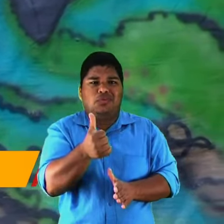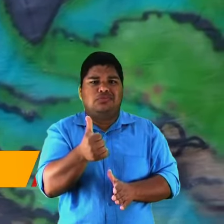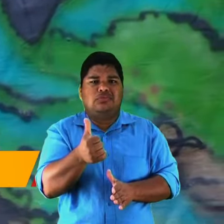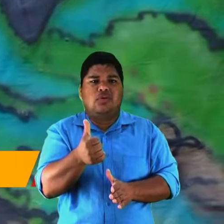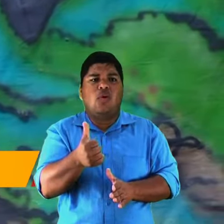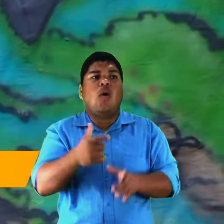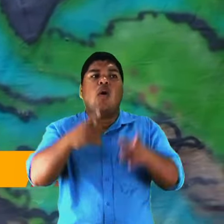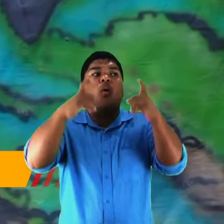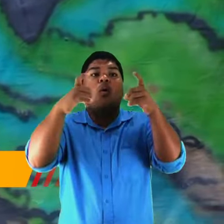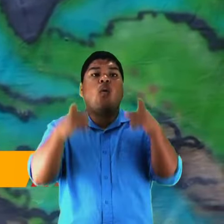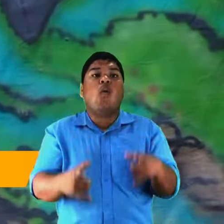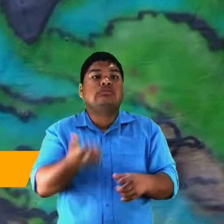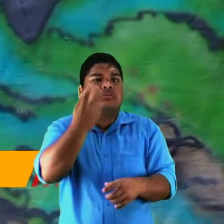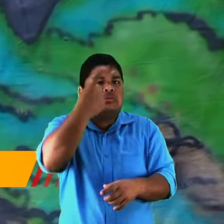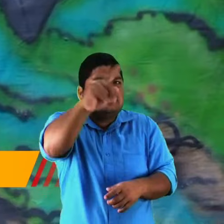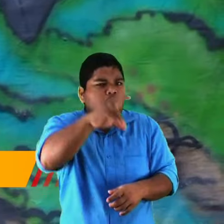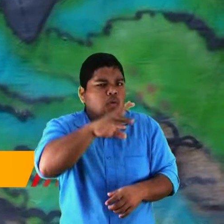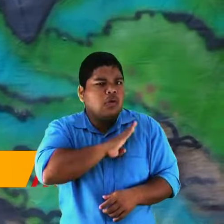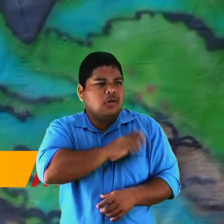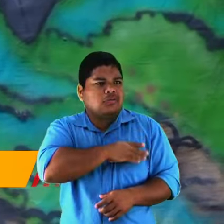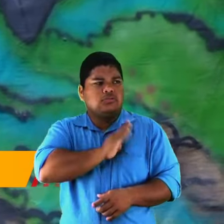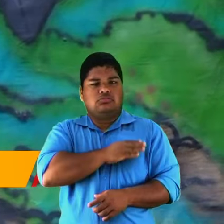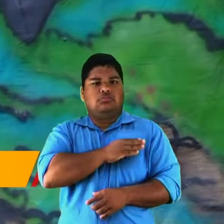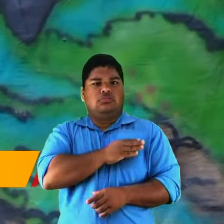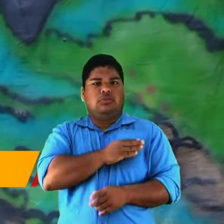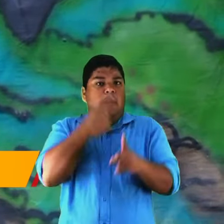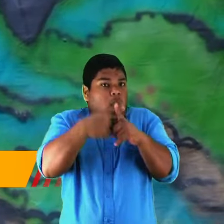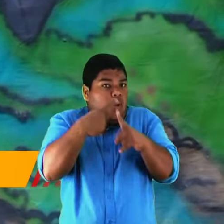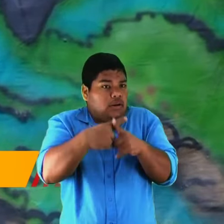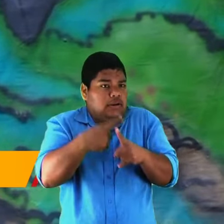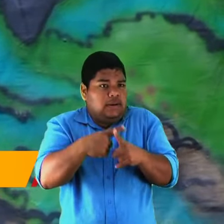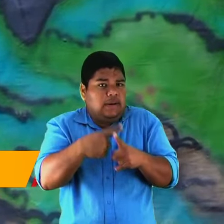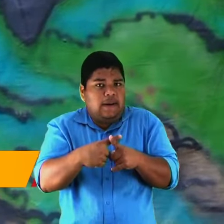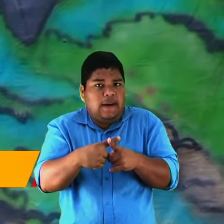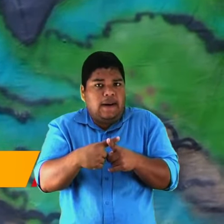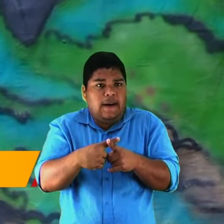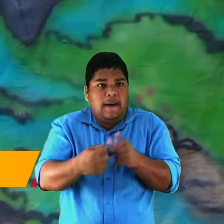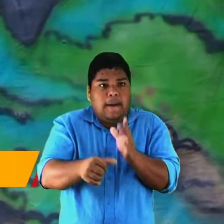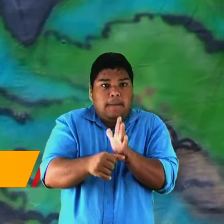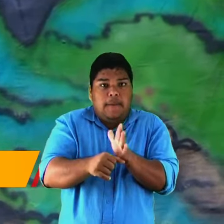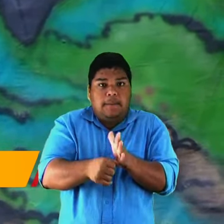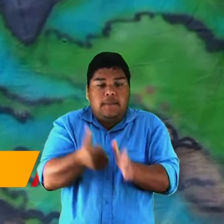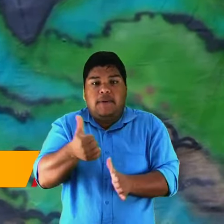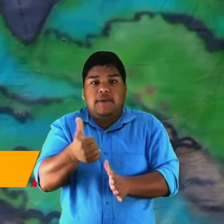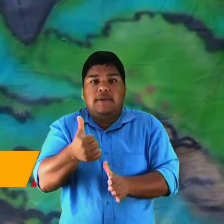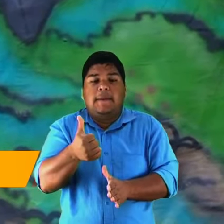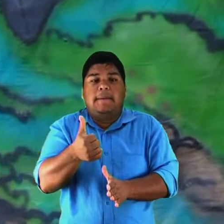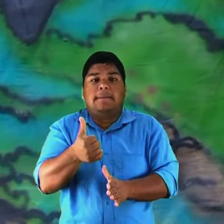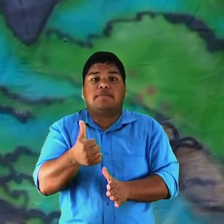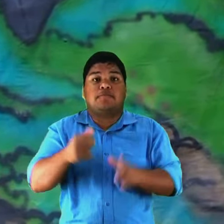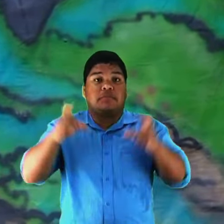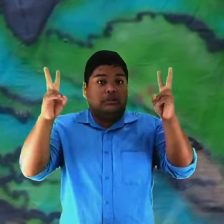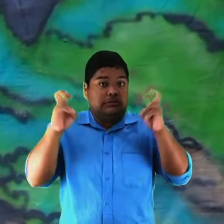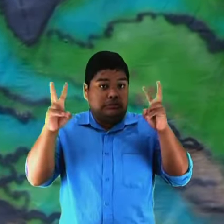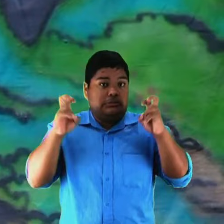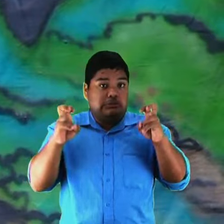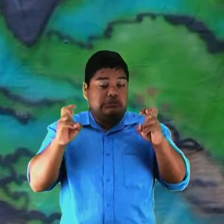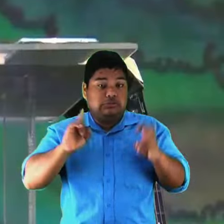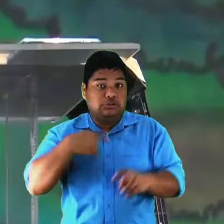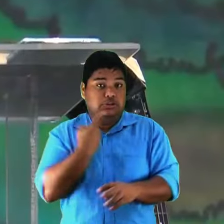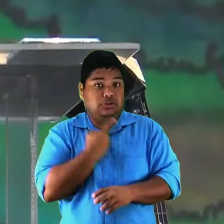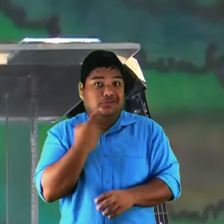está o seu coração? Porque a primeira parte desse texto que eu li com